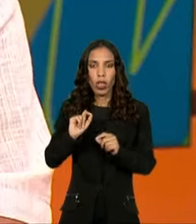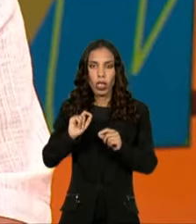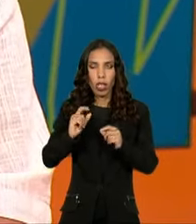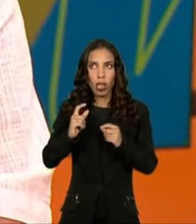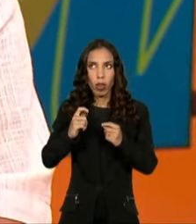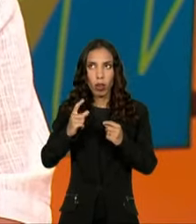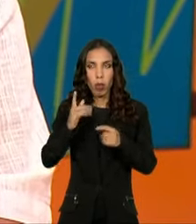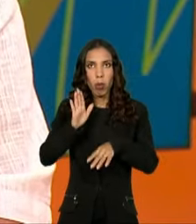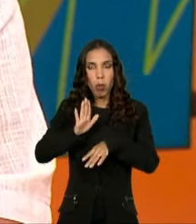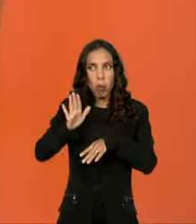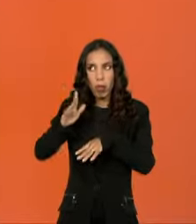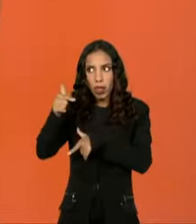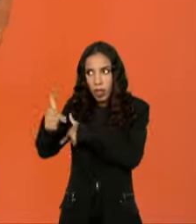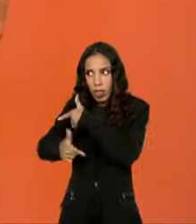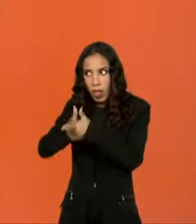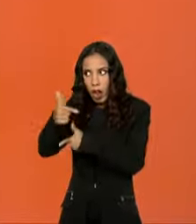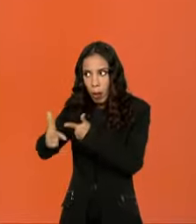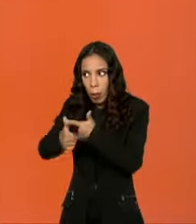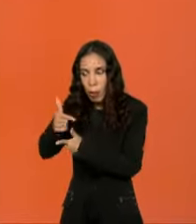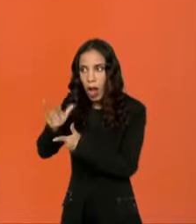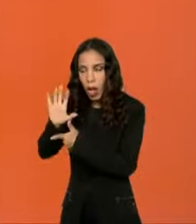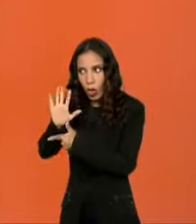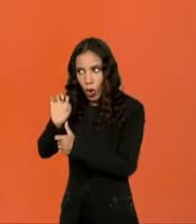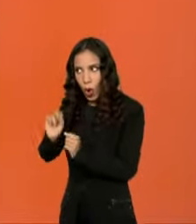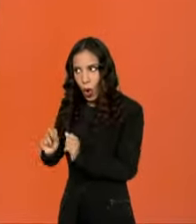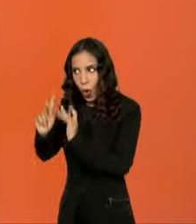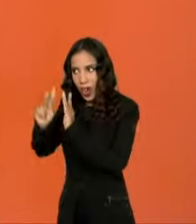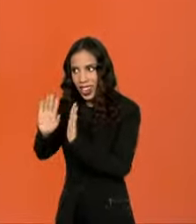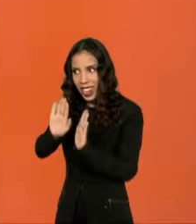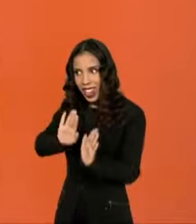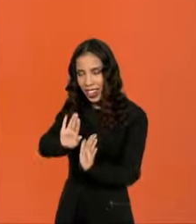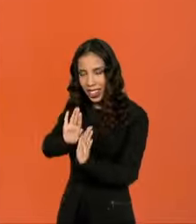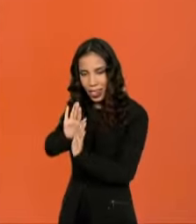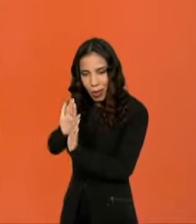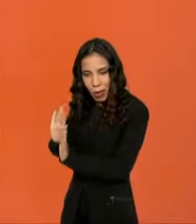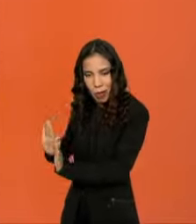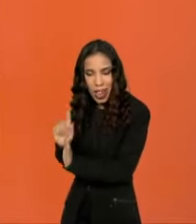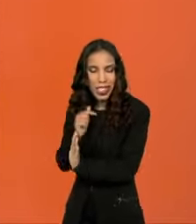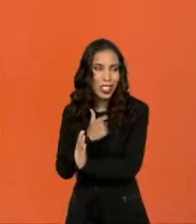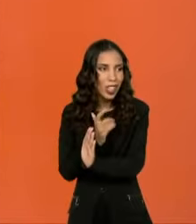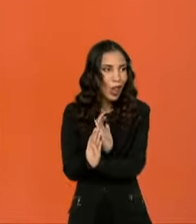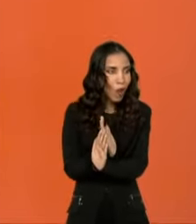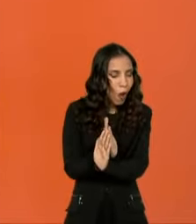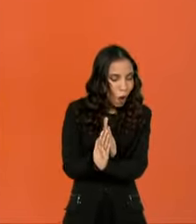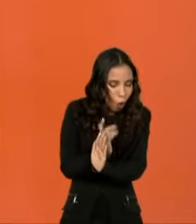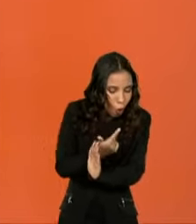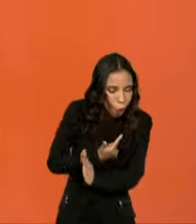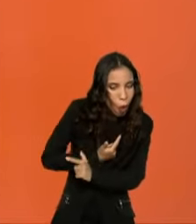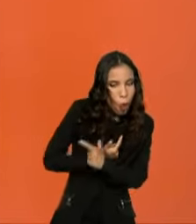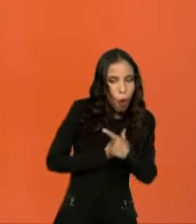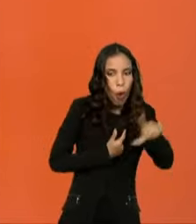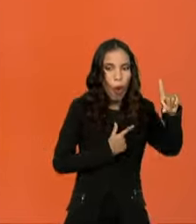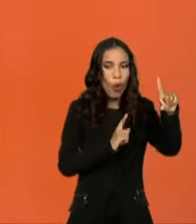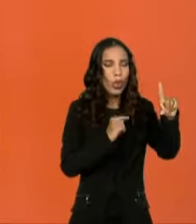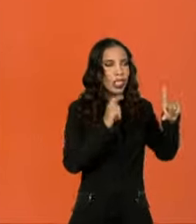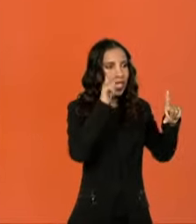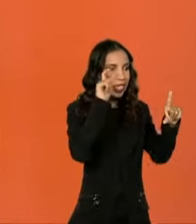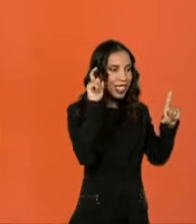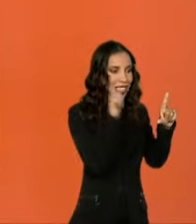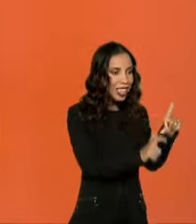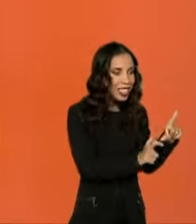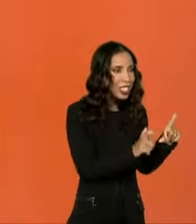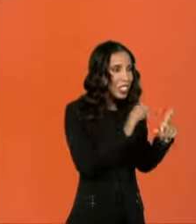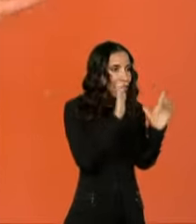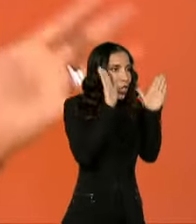daquele tipo de trabalho para você conseguir fazer outro de uma maneira tão curiosa, tão interessante, em vez de